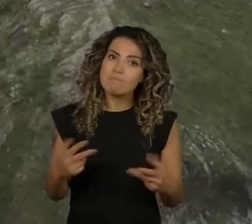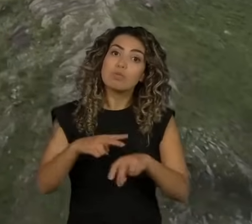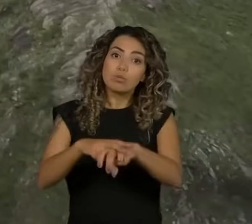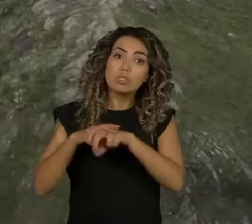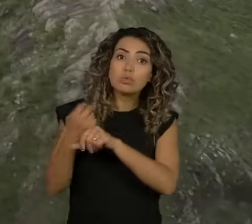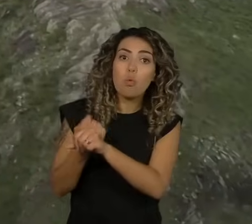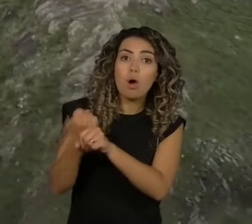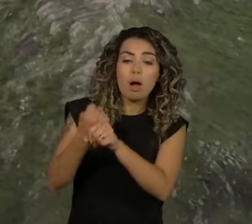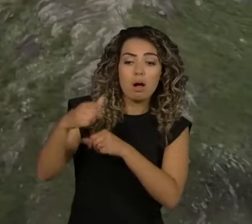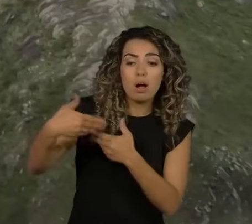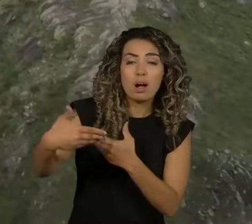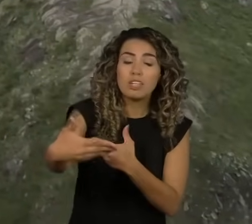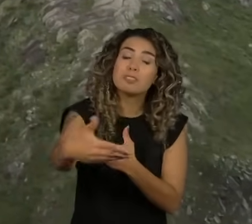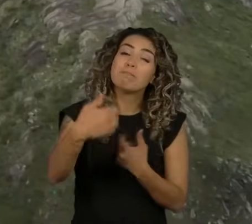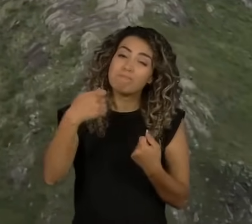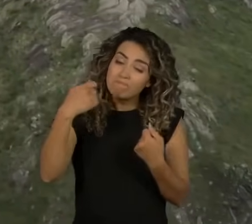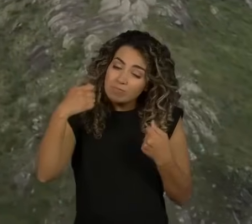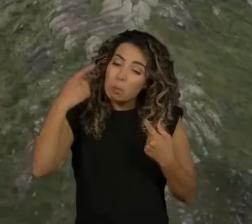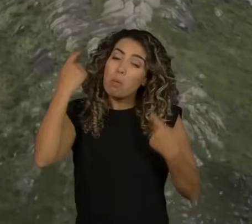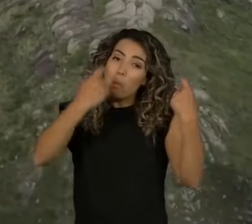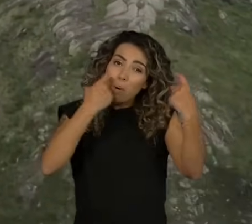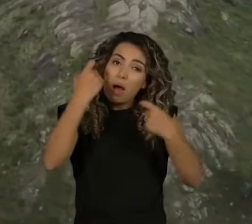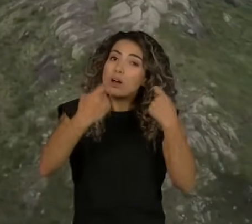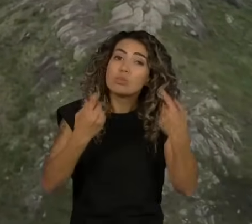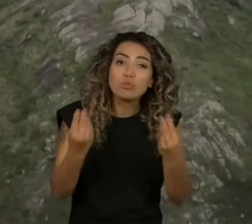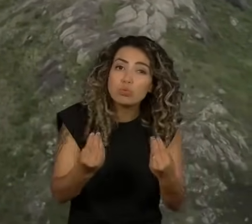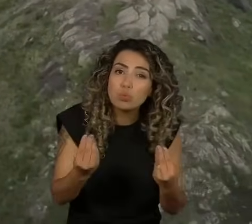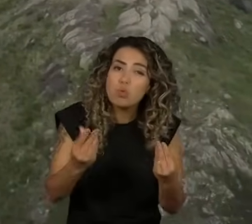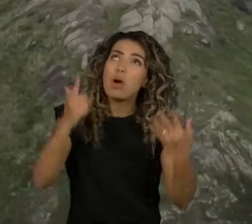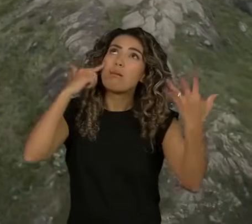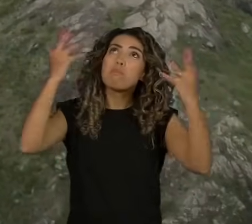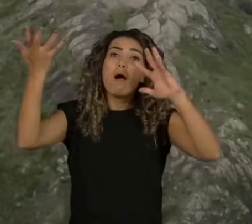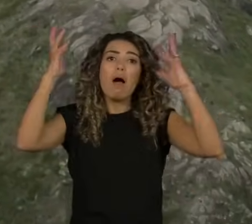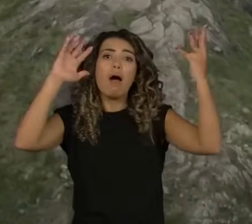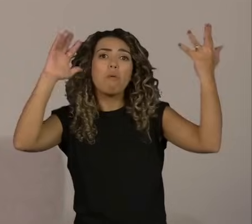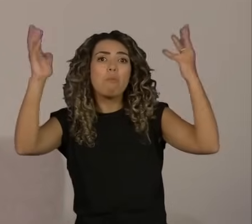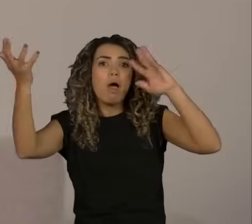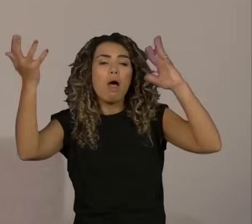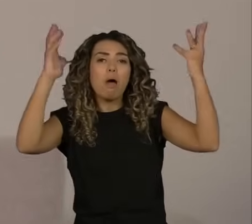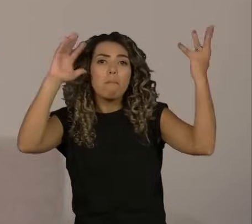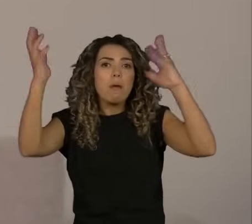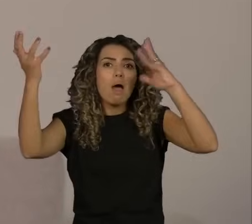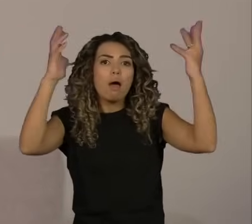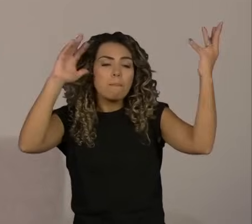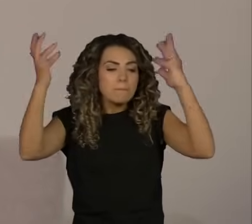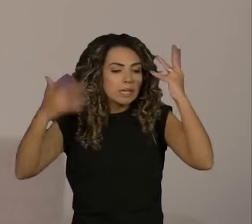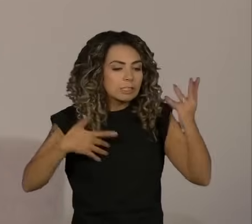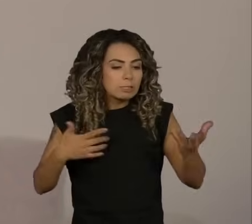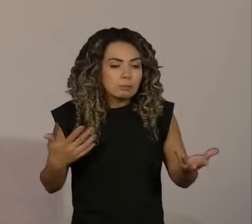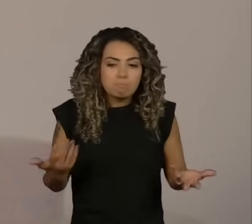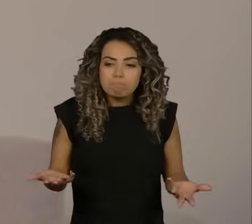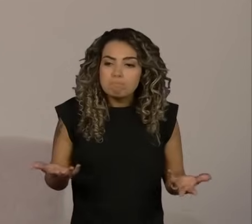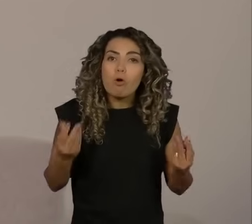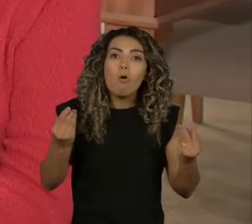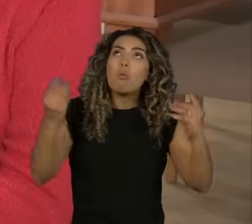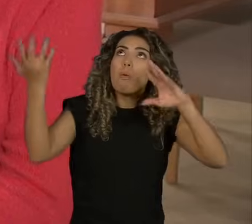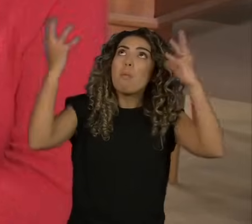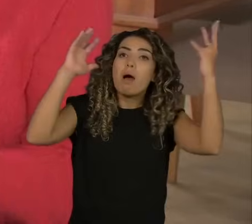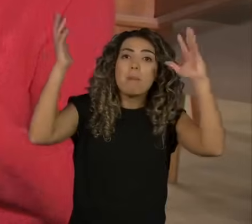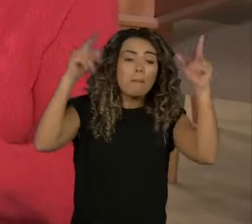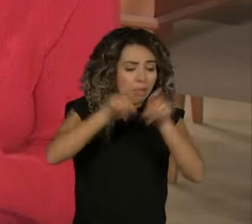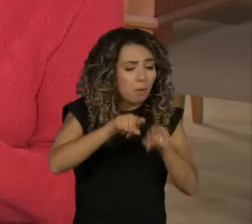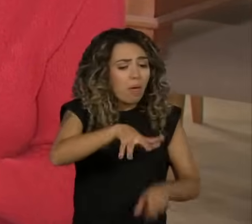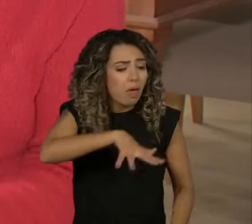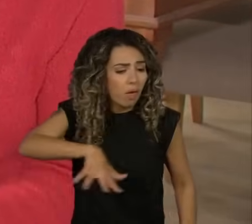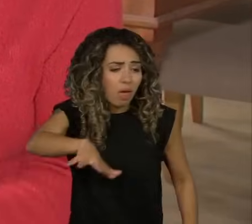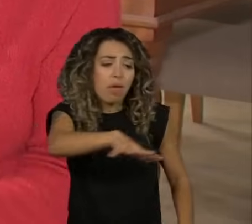que com as mudanças climáticas, todo o processo de ocupação por essas espécies também vai mudar. Quais